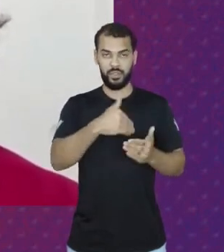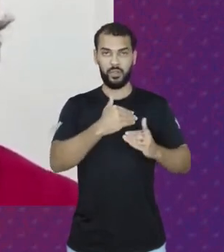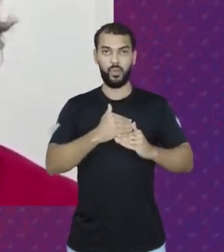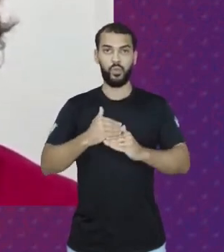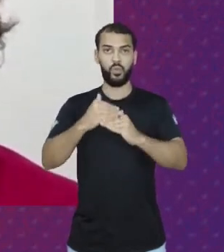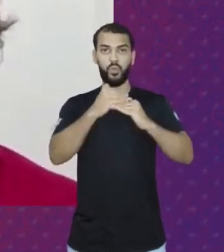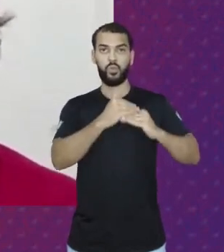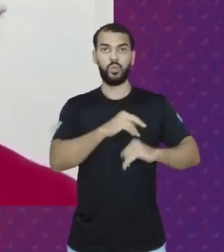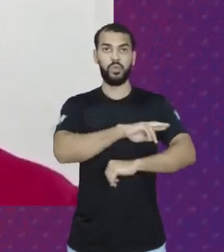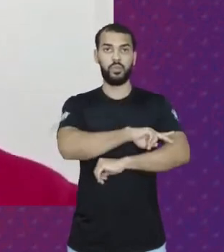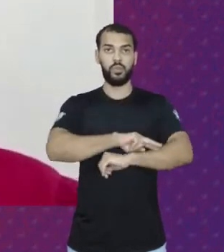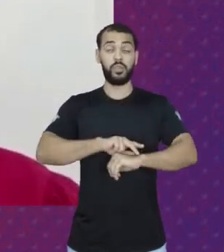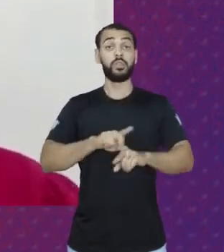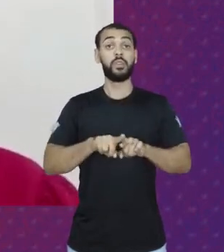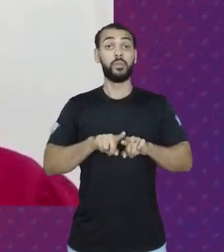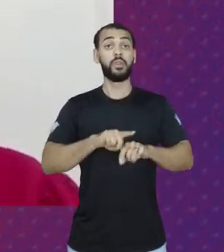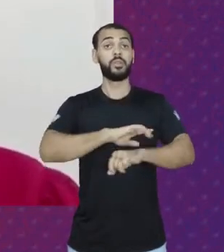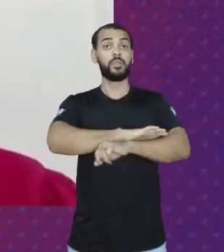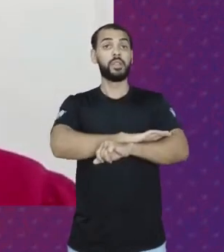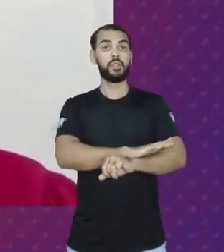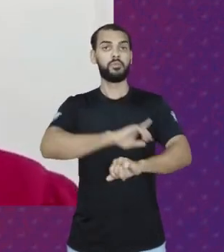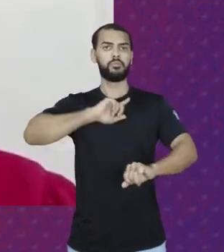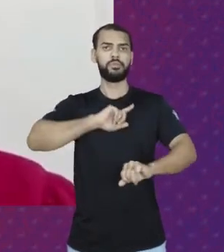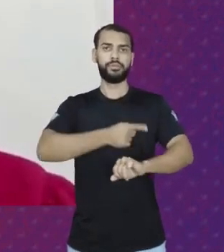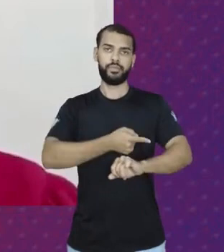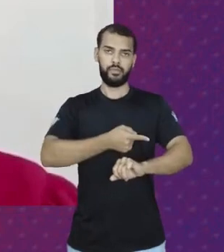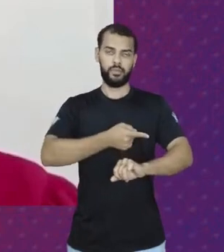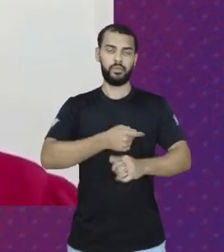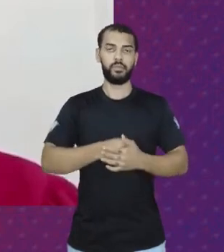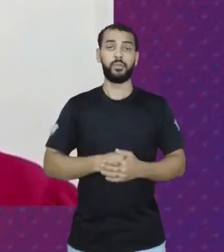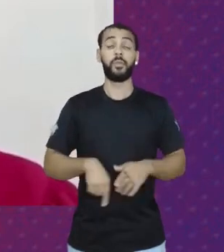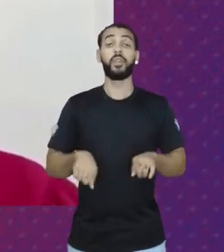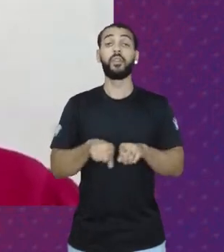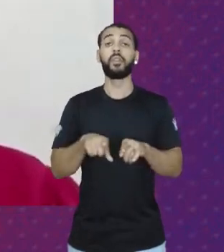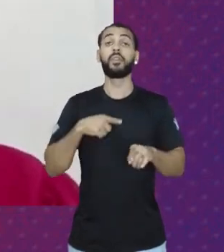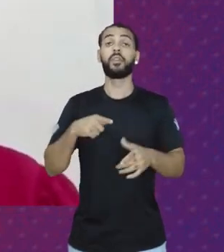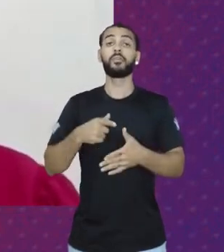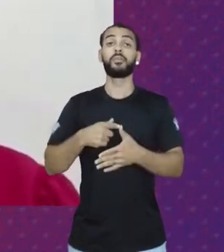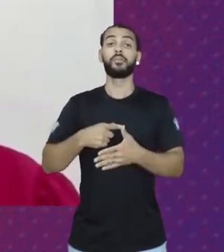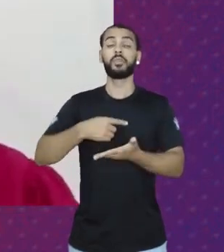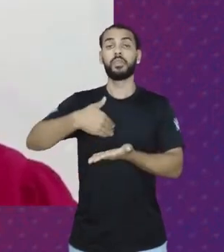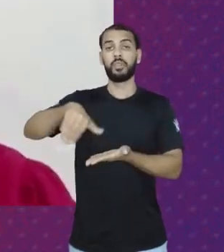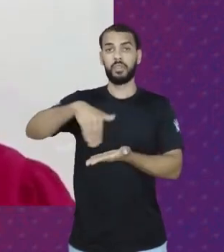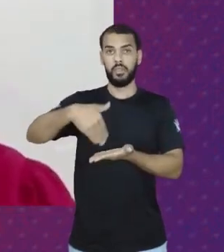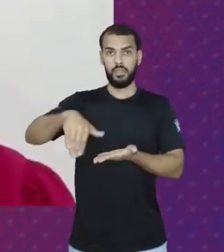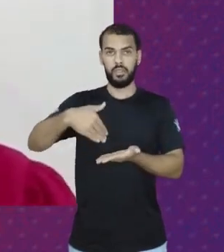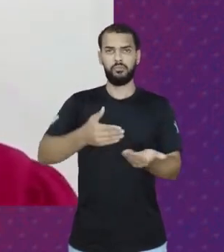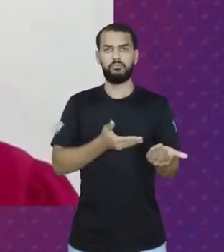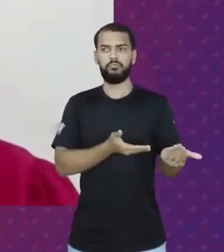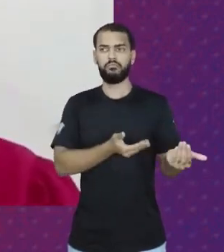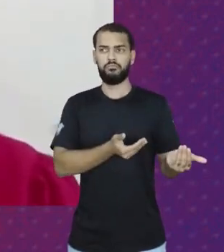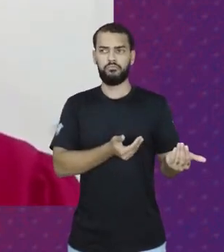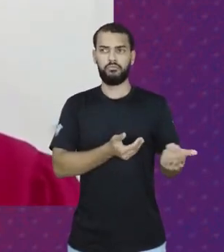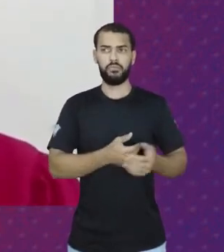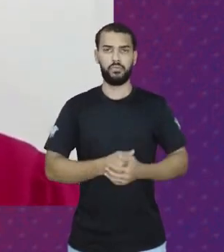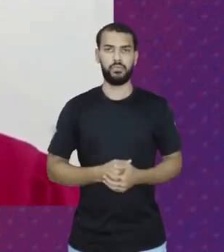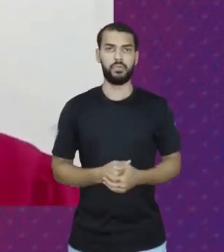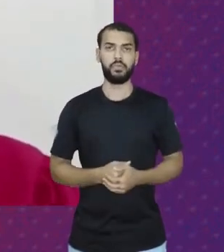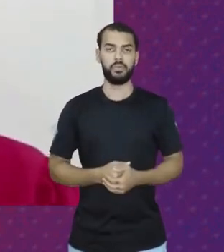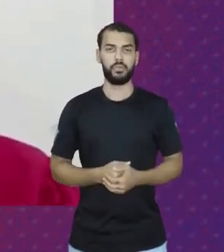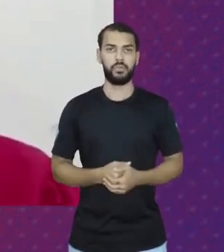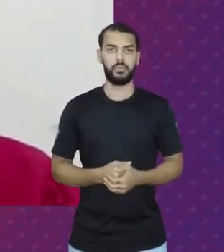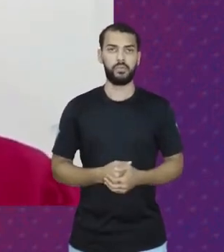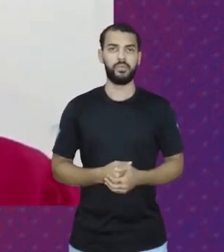de Combate ao Racismo, nós temos a Secretaria da Juventude, que